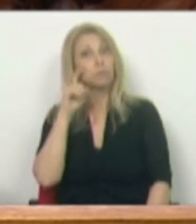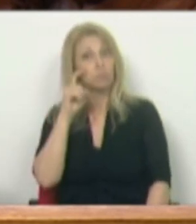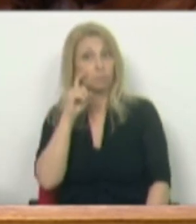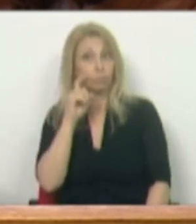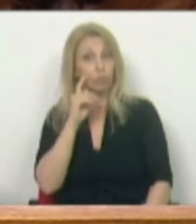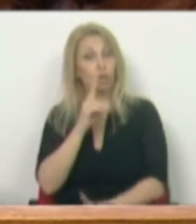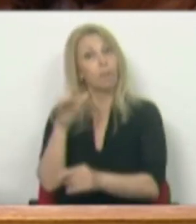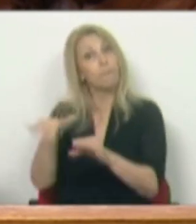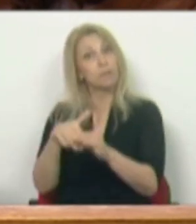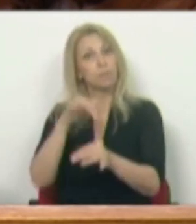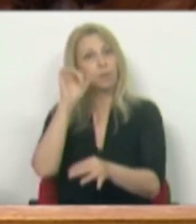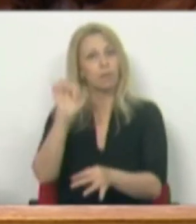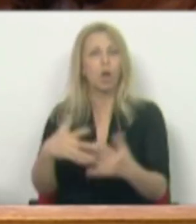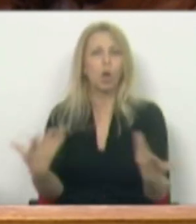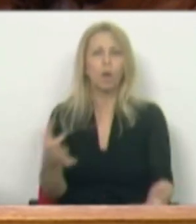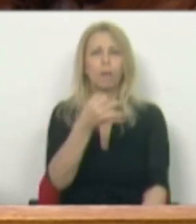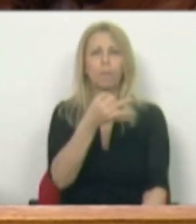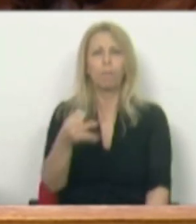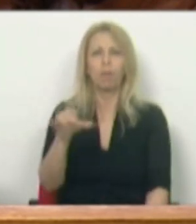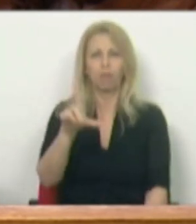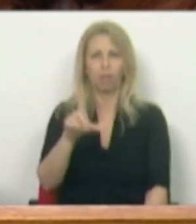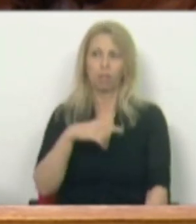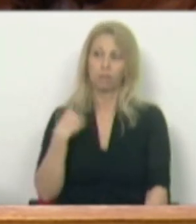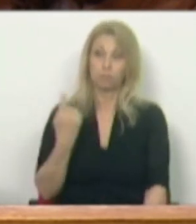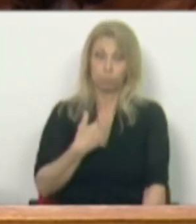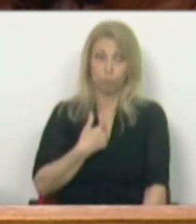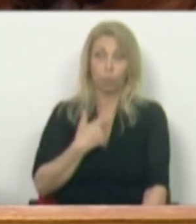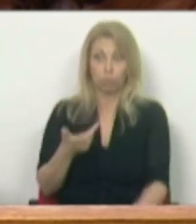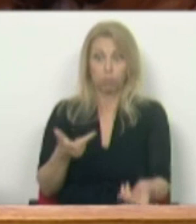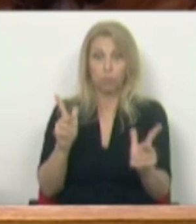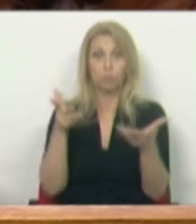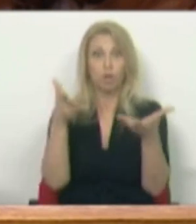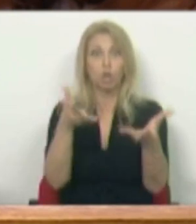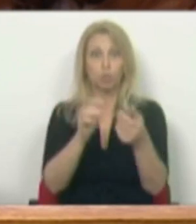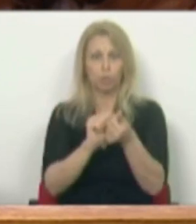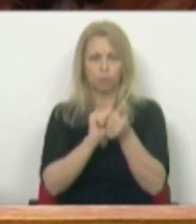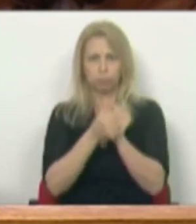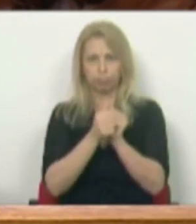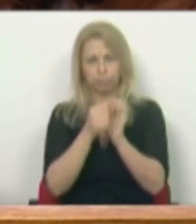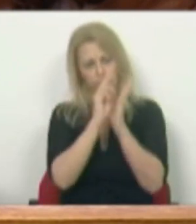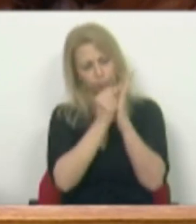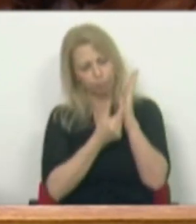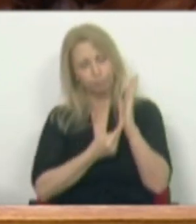No que toca à PPL, estaremos disponíveis para ajudar a melhorá-la na